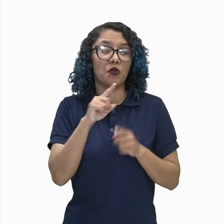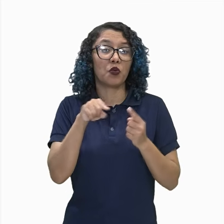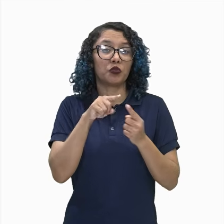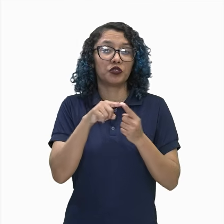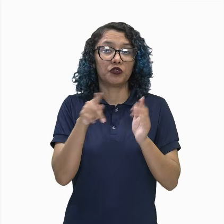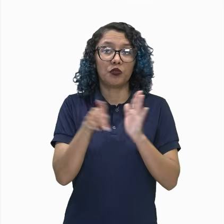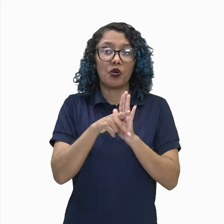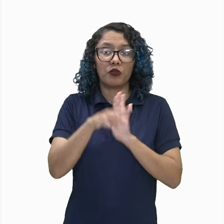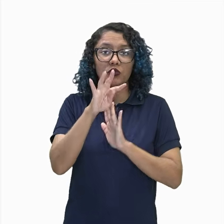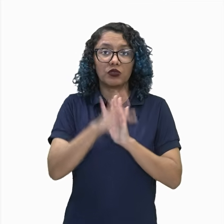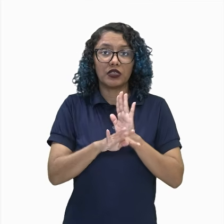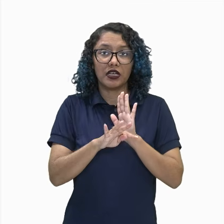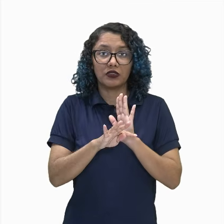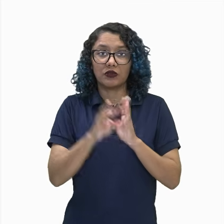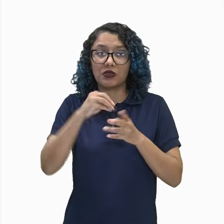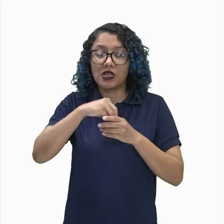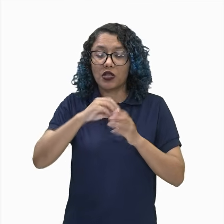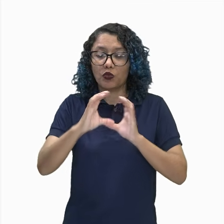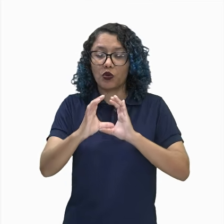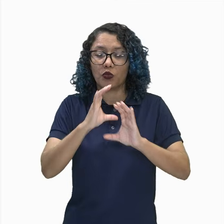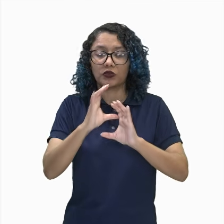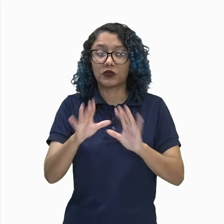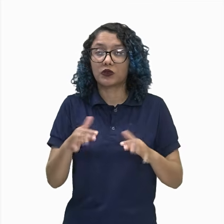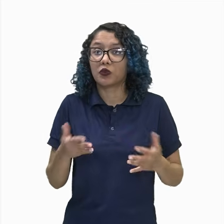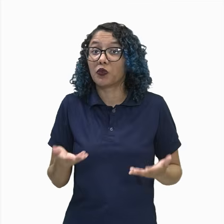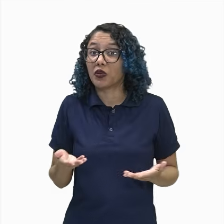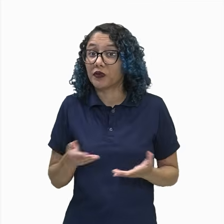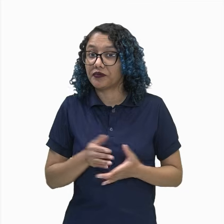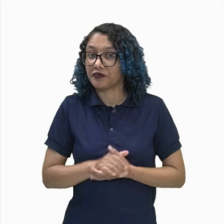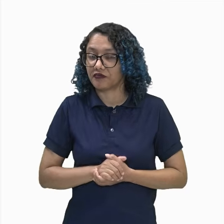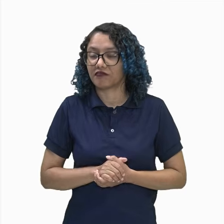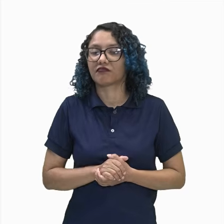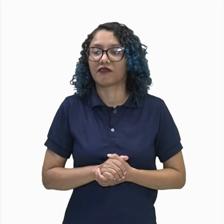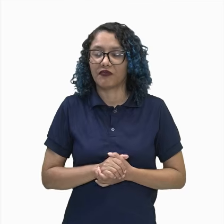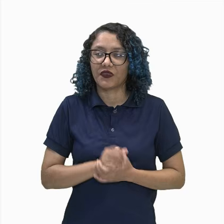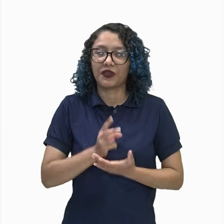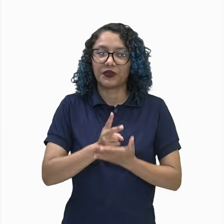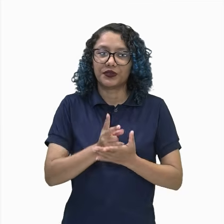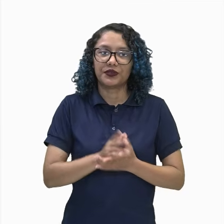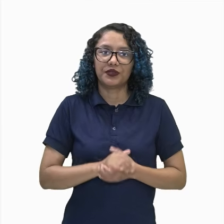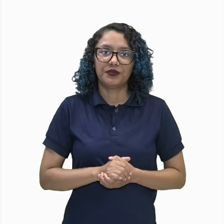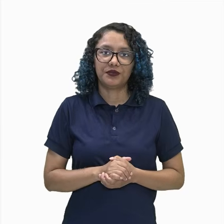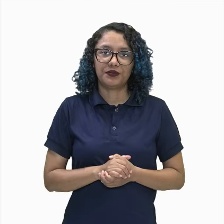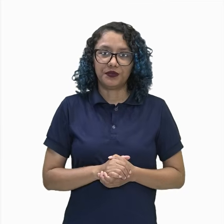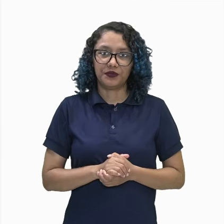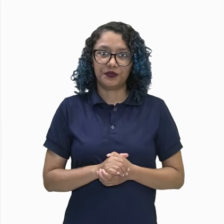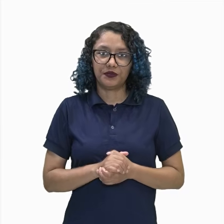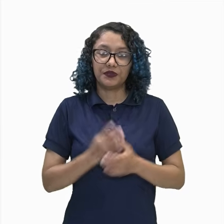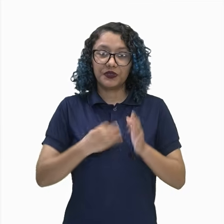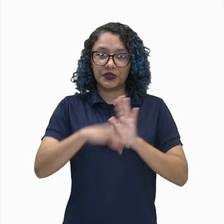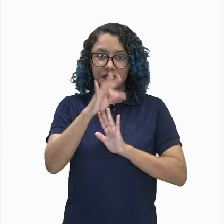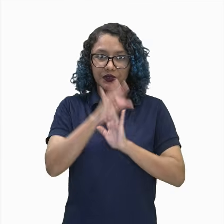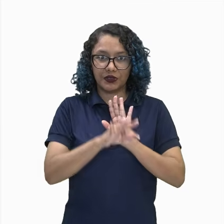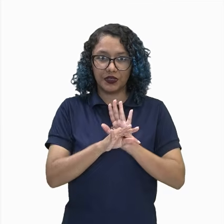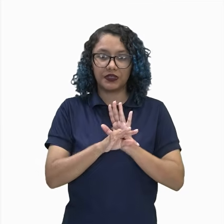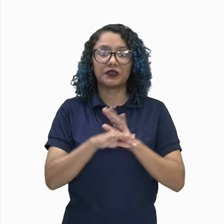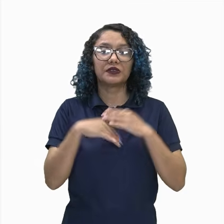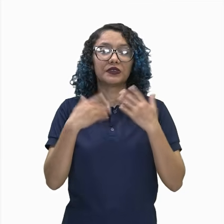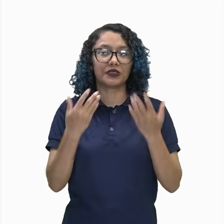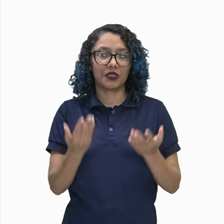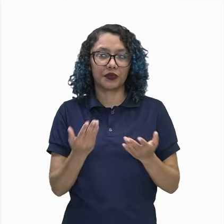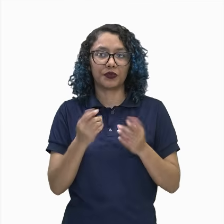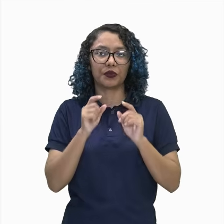objetivo comunicativo, ok? E aí, ainda nessa sequência, nós temos aí os textos fazem, assim, um percurso